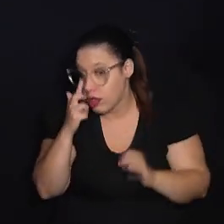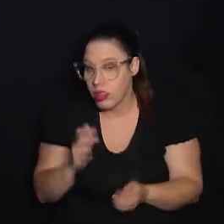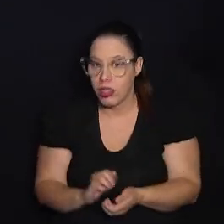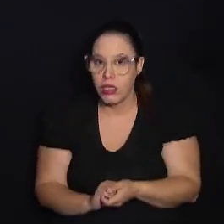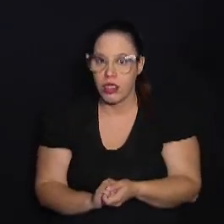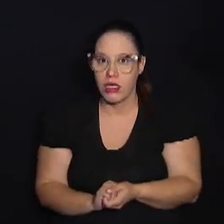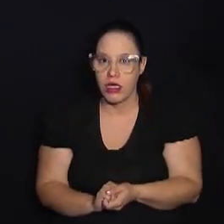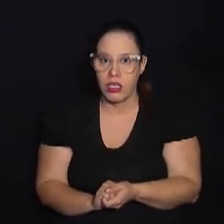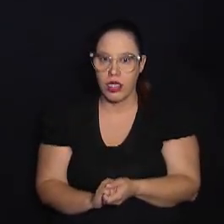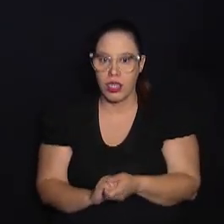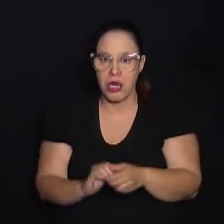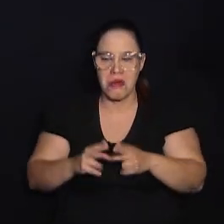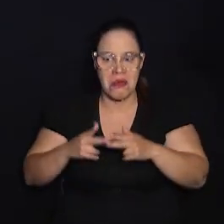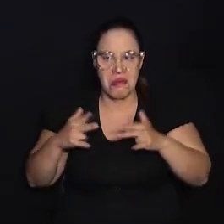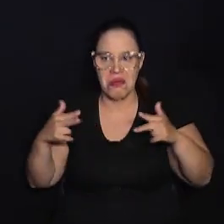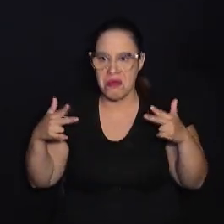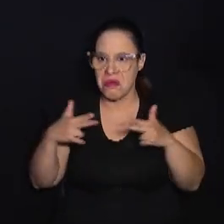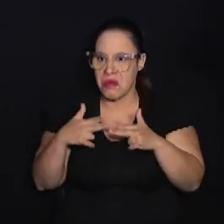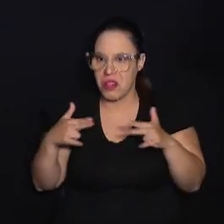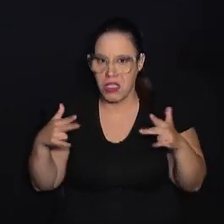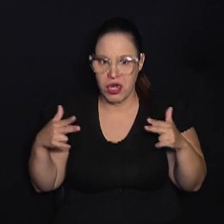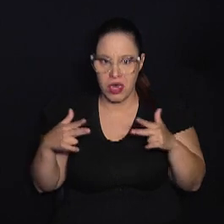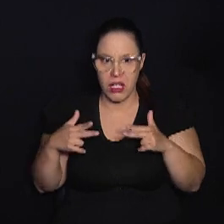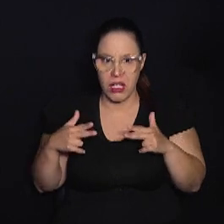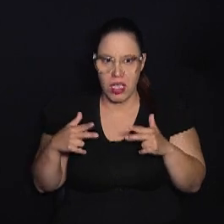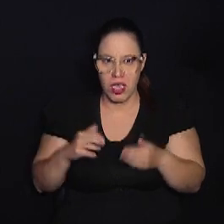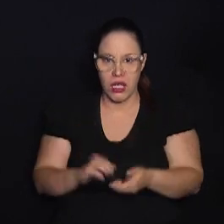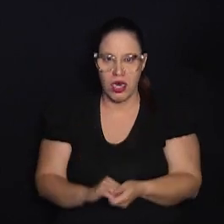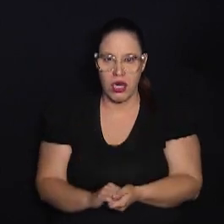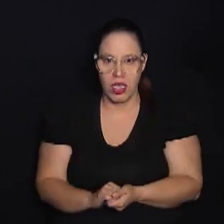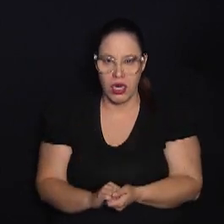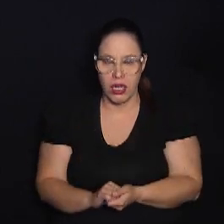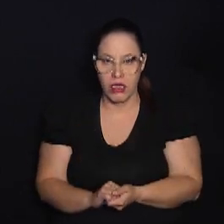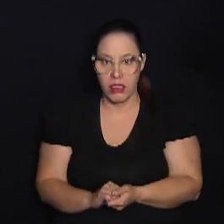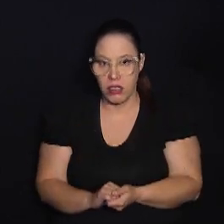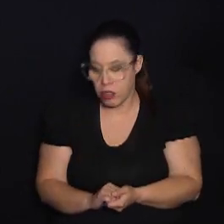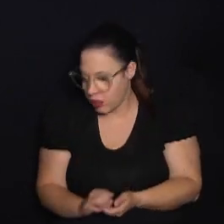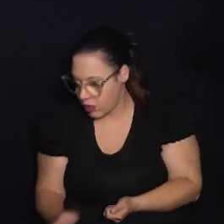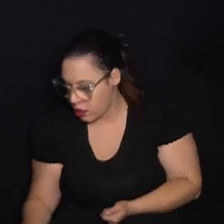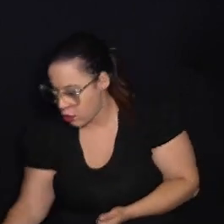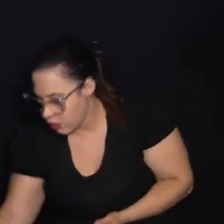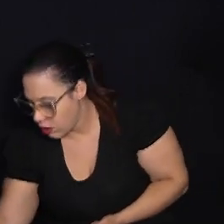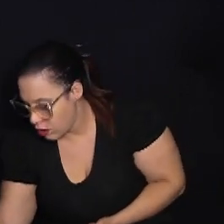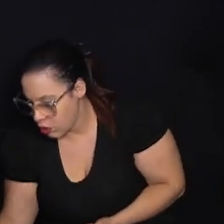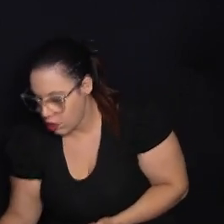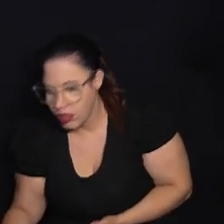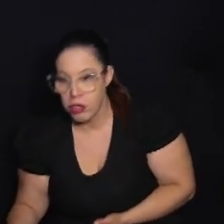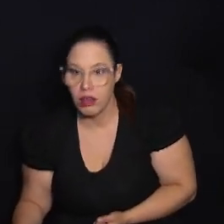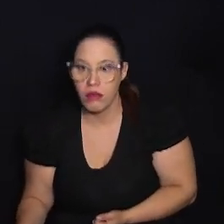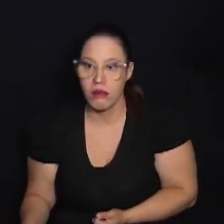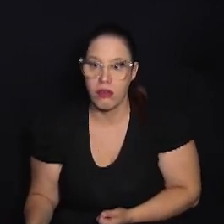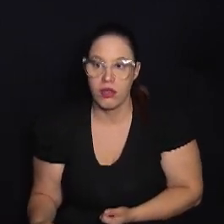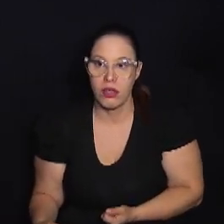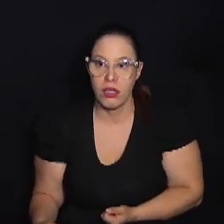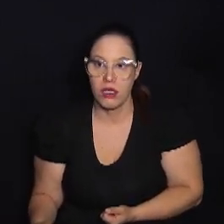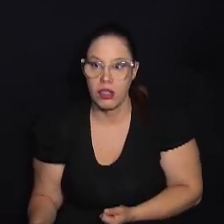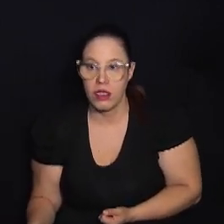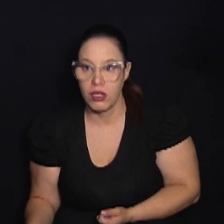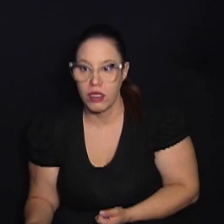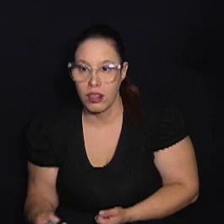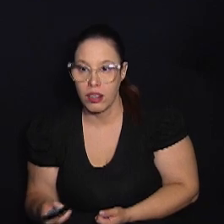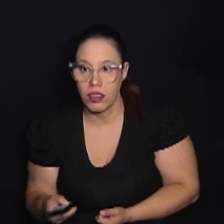Existem, assim, uma variedade de regiões anatômicas num espaço muito pequeno. Então, basicamente, a gente tem os cânceres que a gente